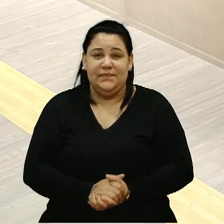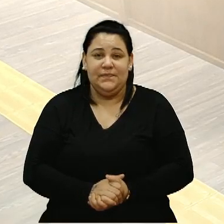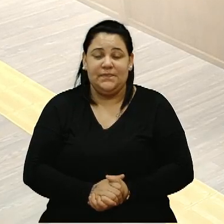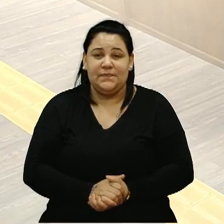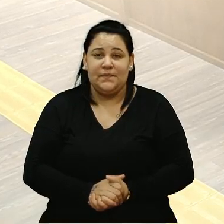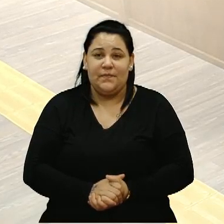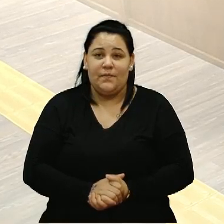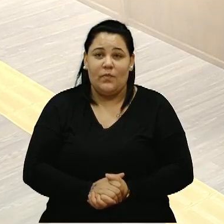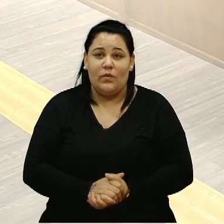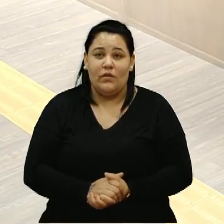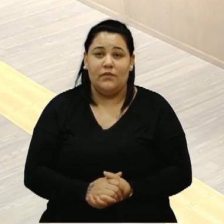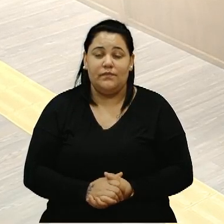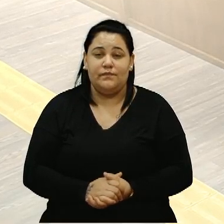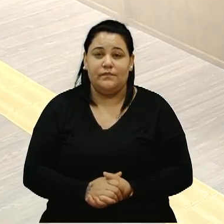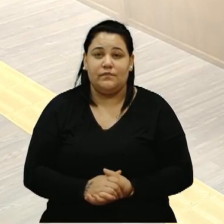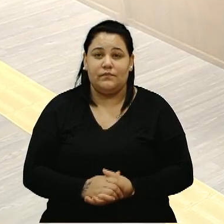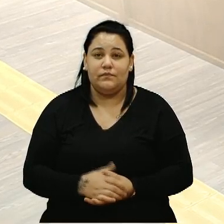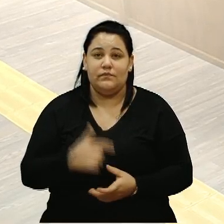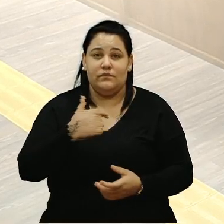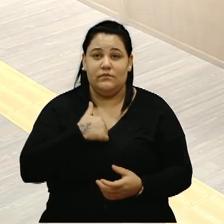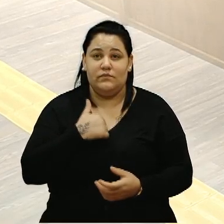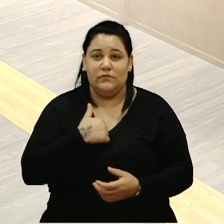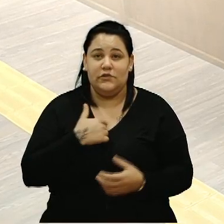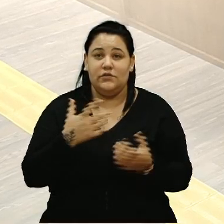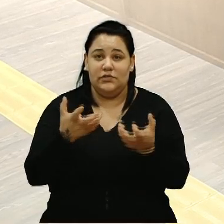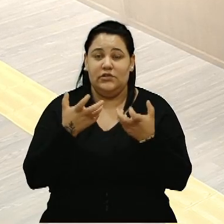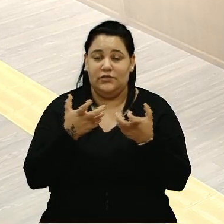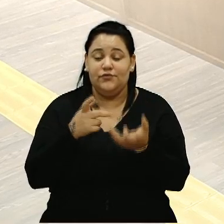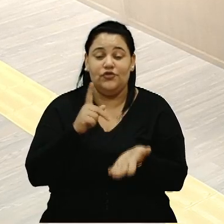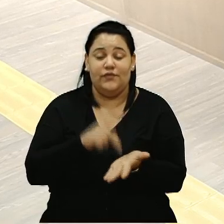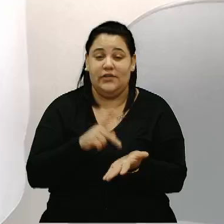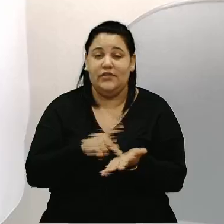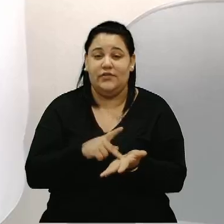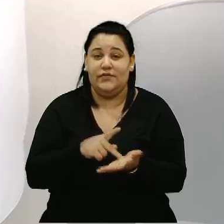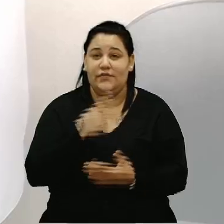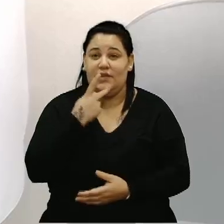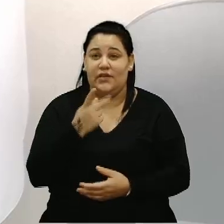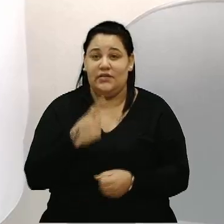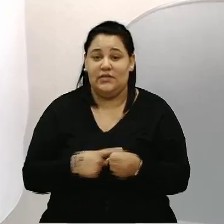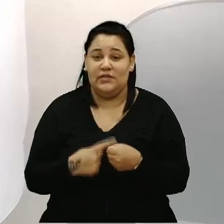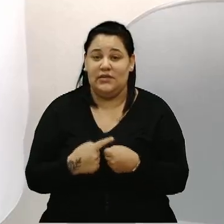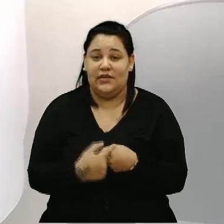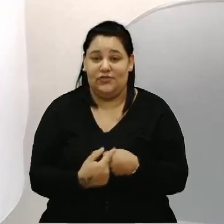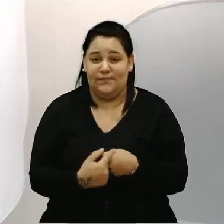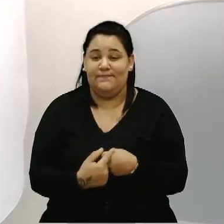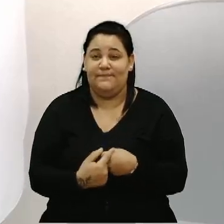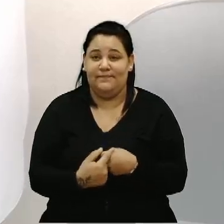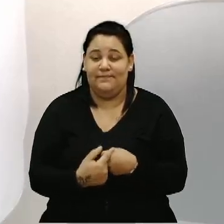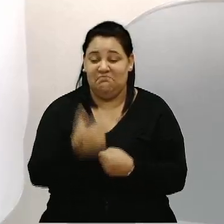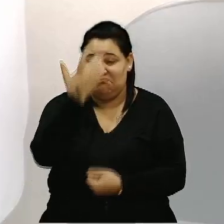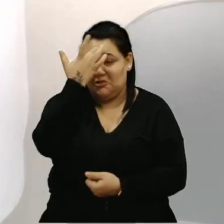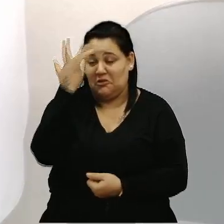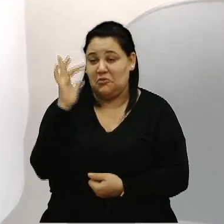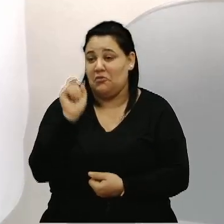Eu queria sinceramente estar nessa cidade que tentam falar aqui, mas não sei qual é.